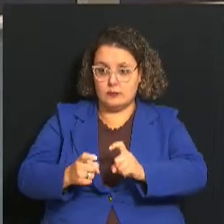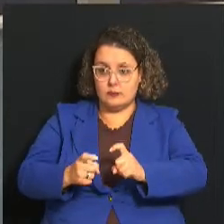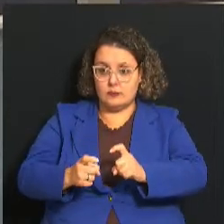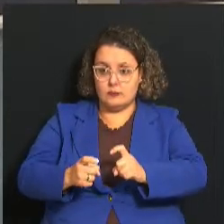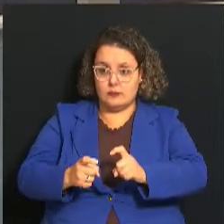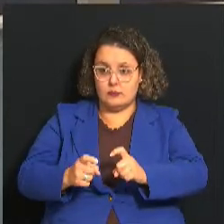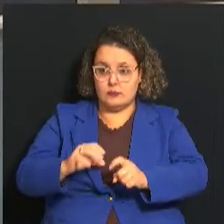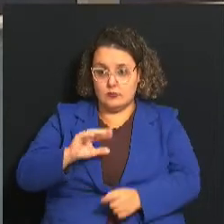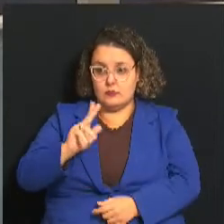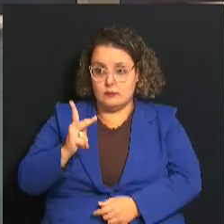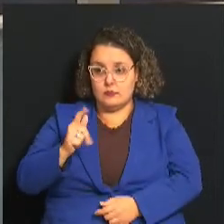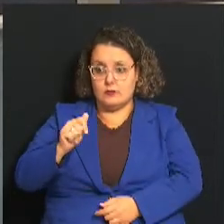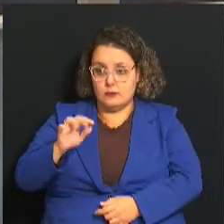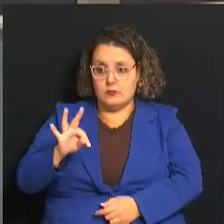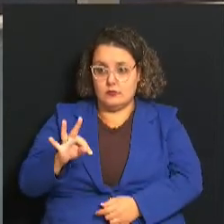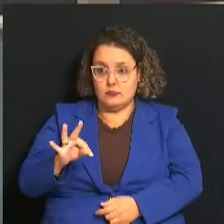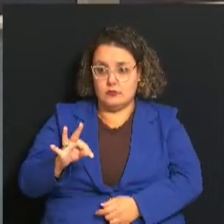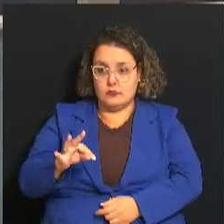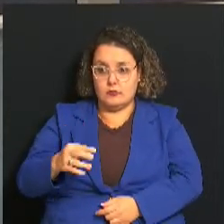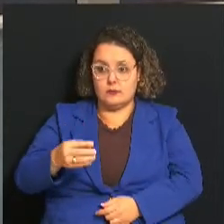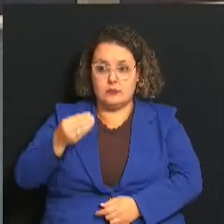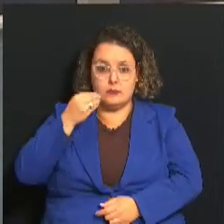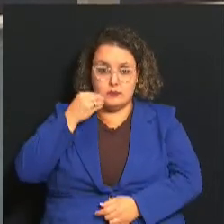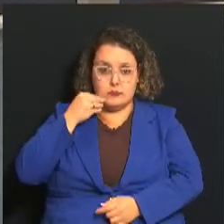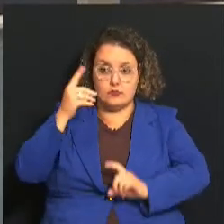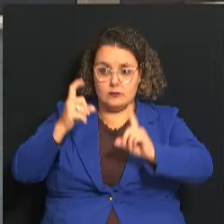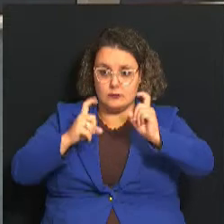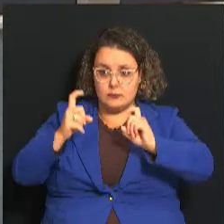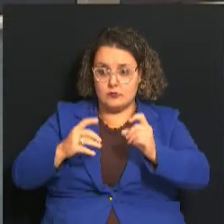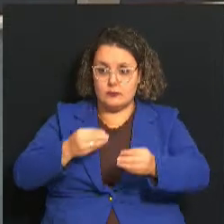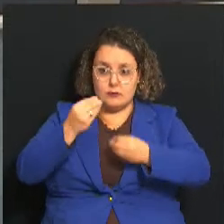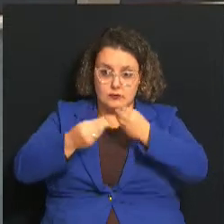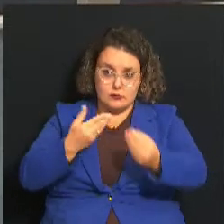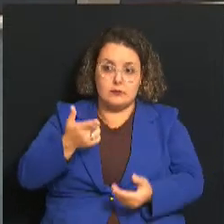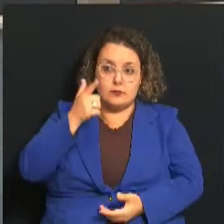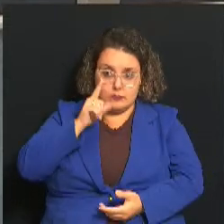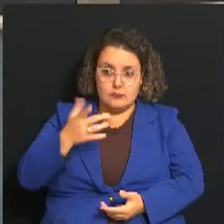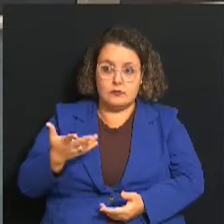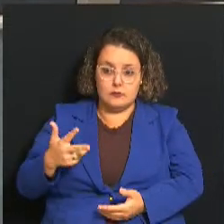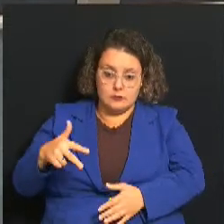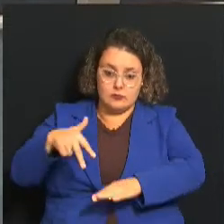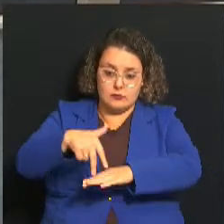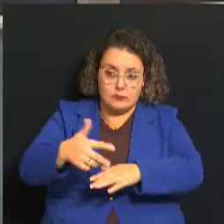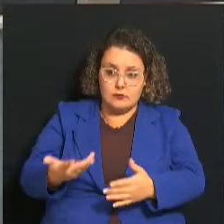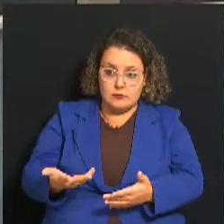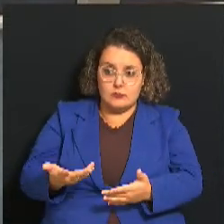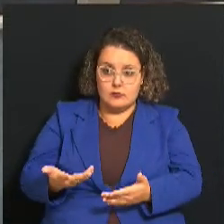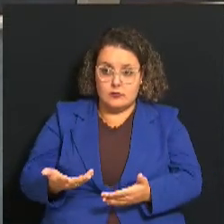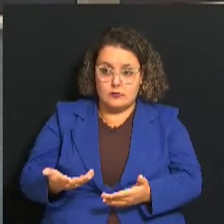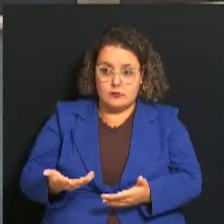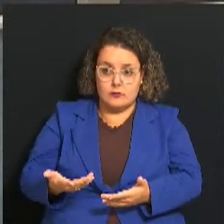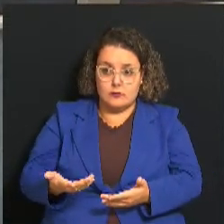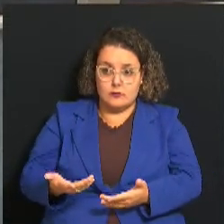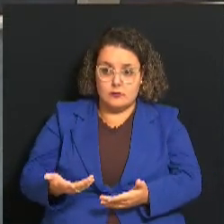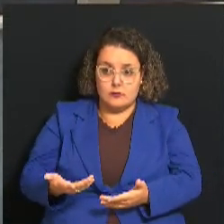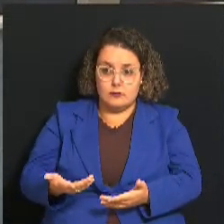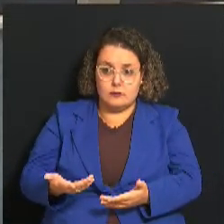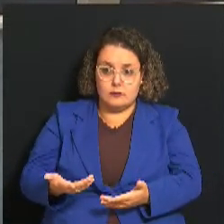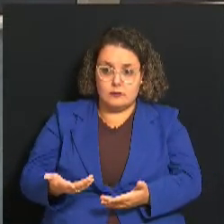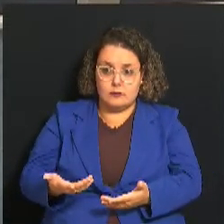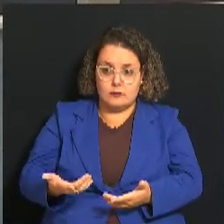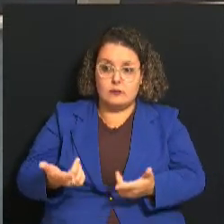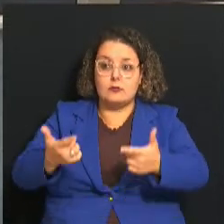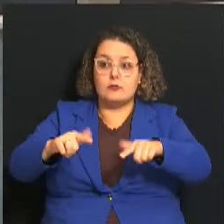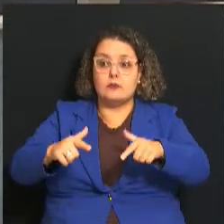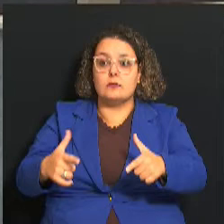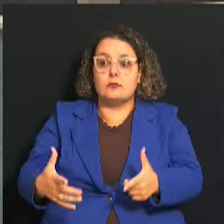chat, tentando se expressar da forma que dava, para poder se colocar de alguma forma. Então, aonde a gente está sendo